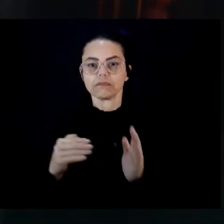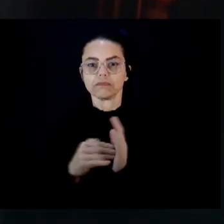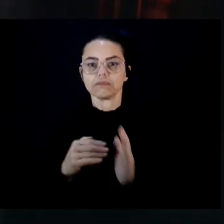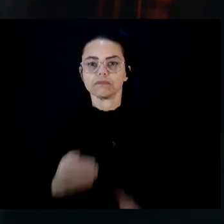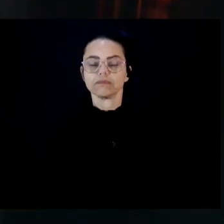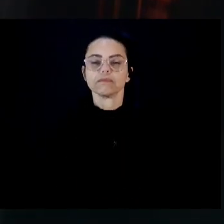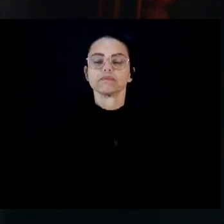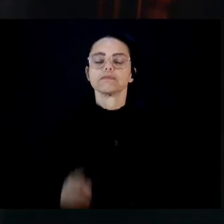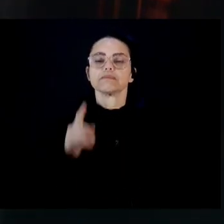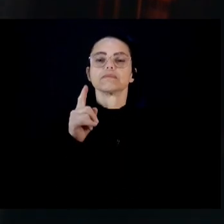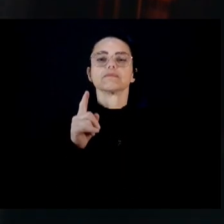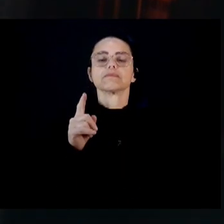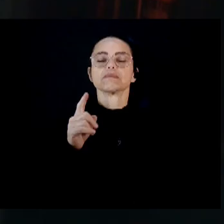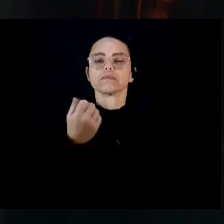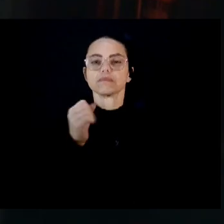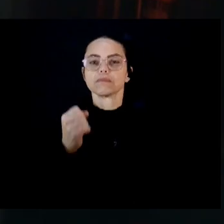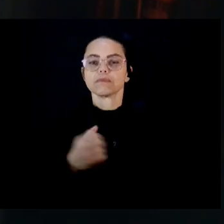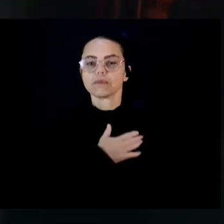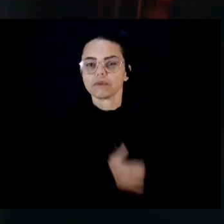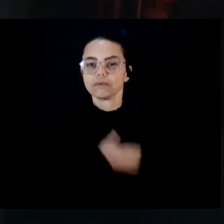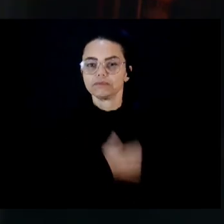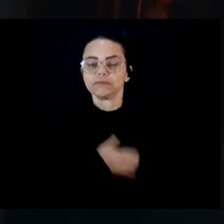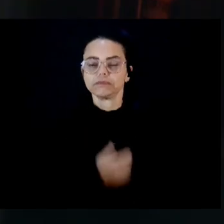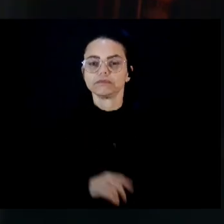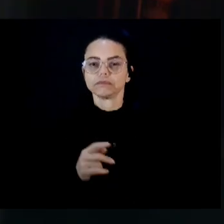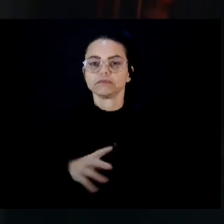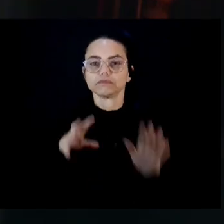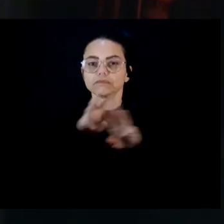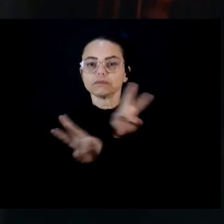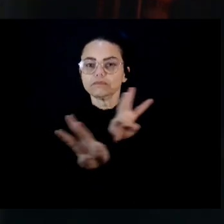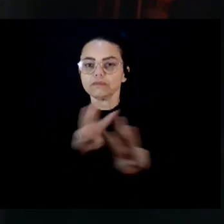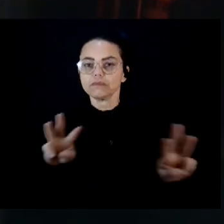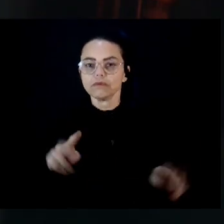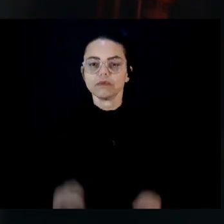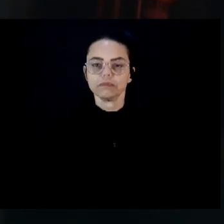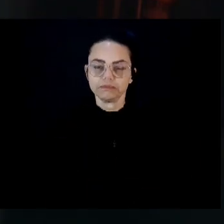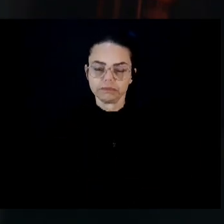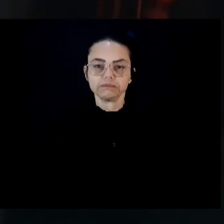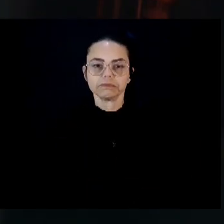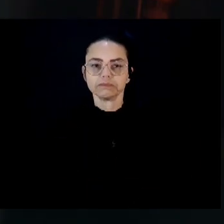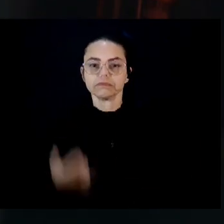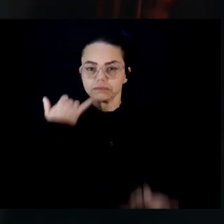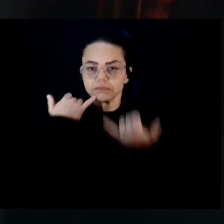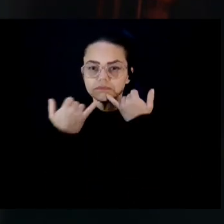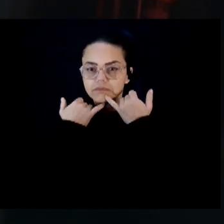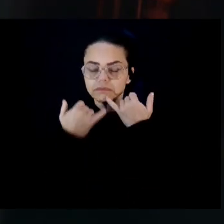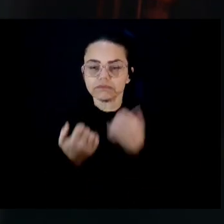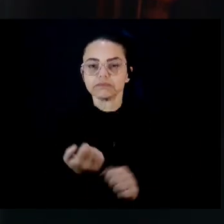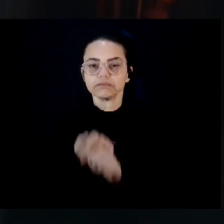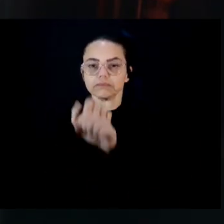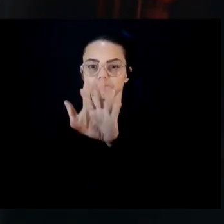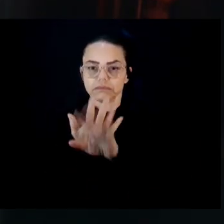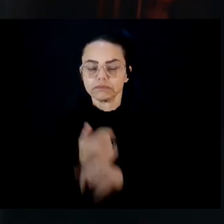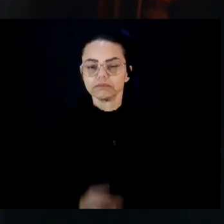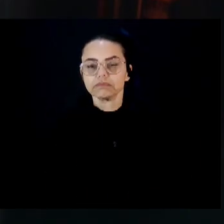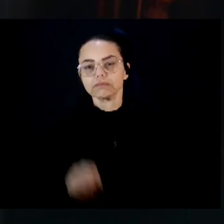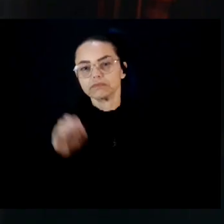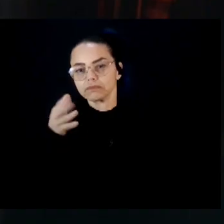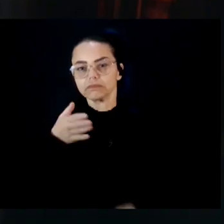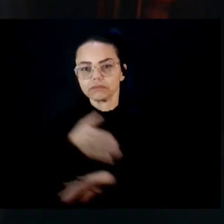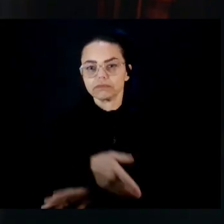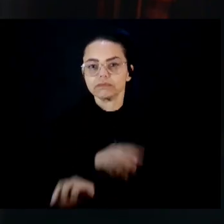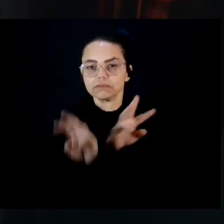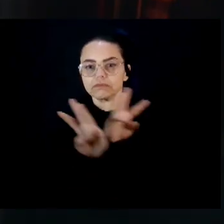exclusivamente pelo site da Conveste. Inscrições e informações, você pode ligar, tá? E acessar lá o site